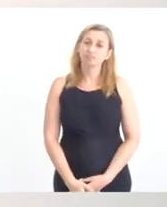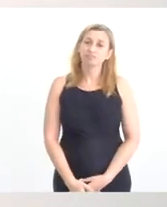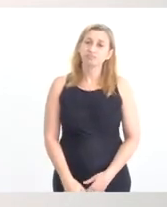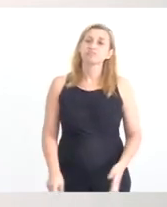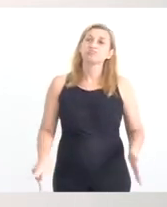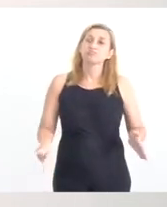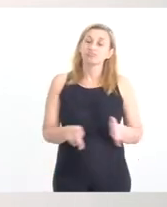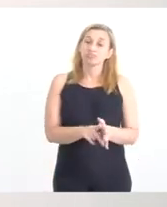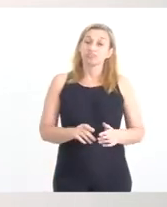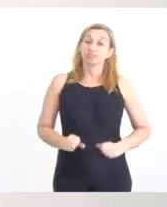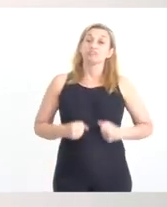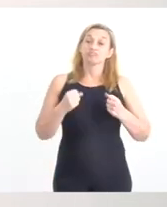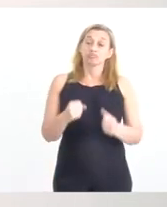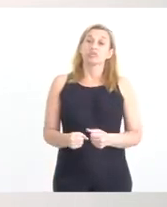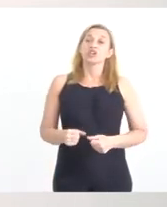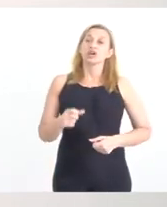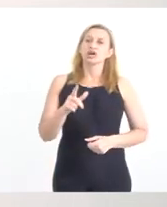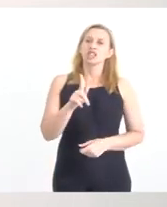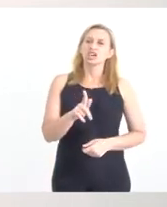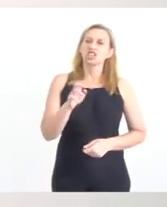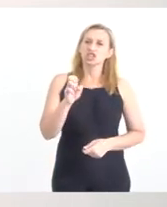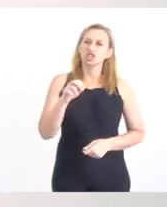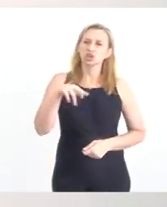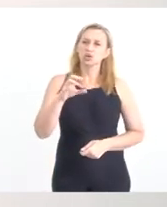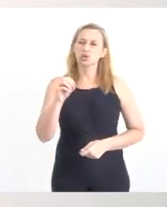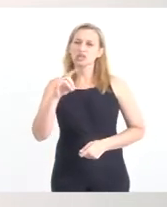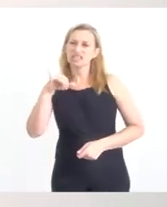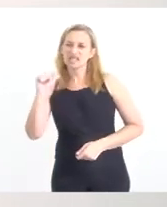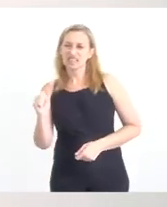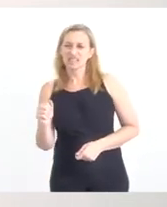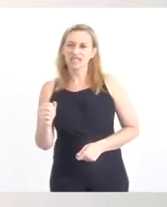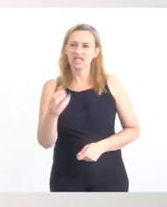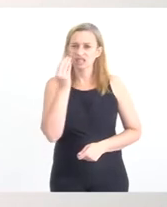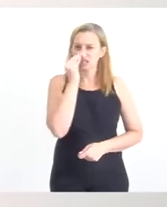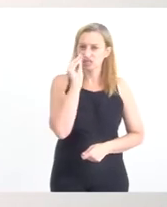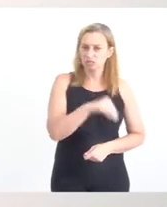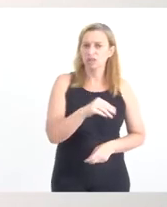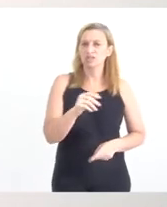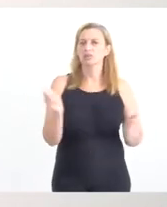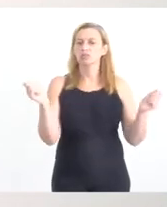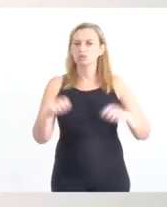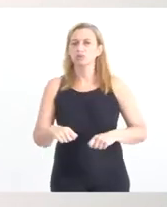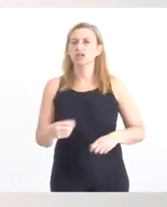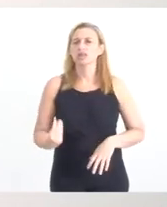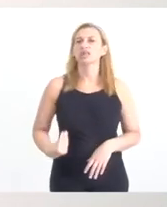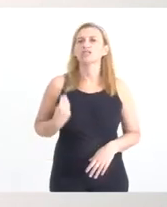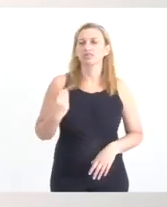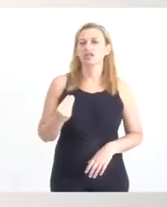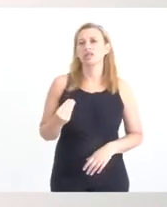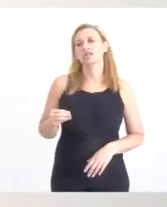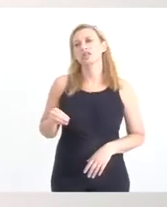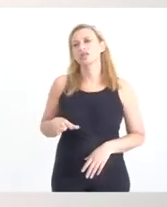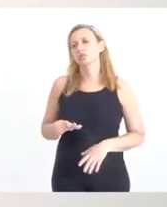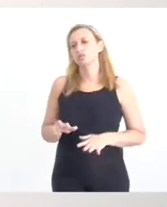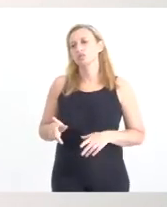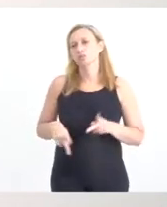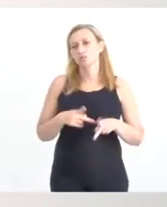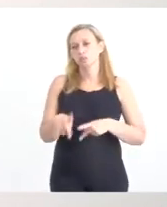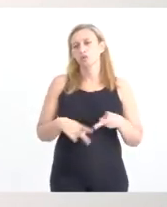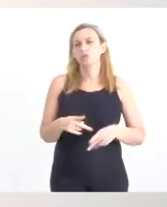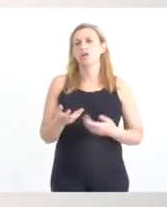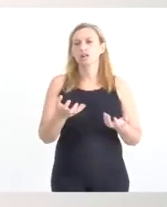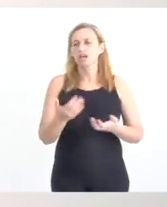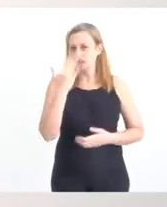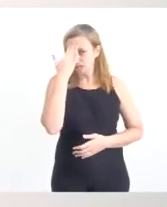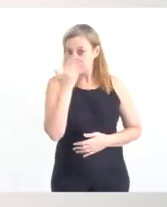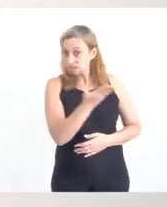um projeto de poder genocida que ignora a possibilidade de existência da nossa população Por isso